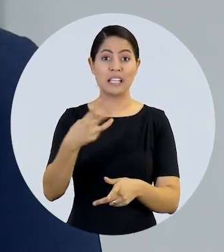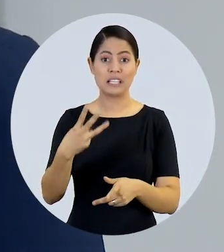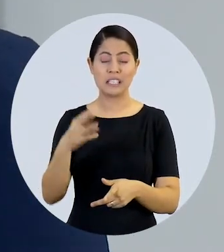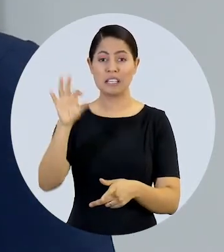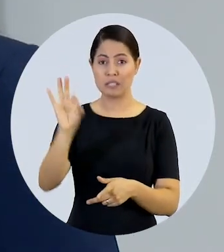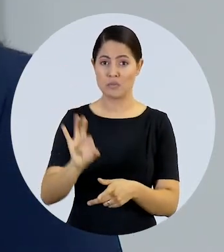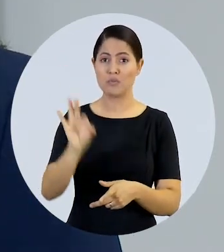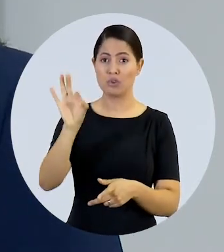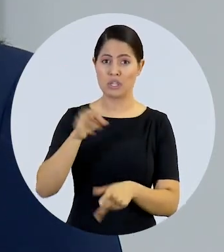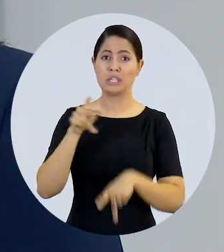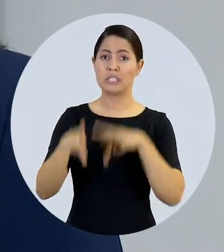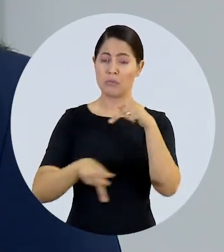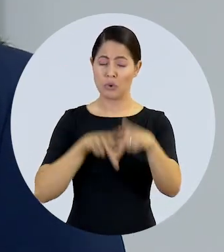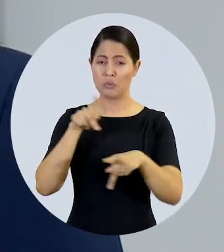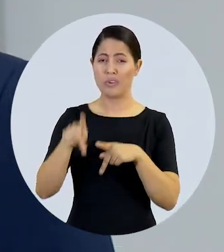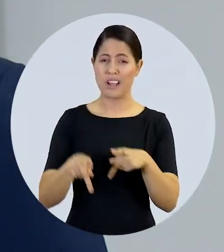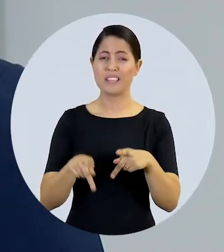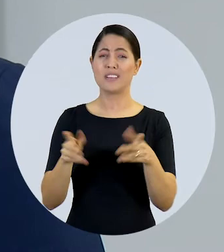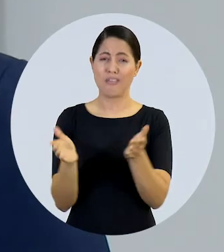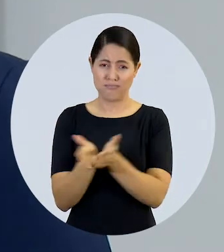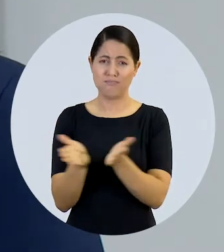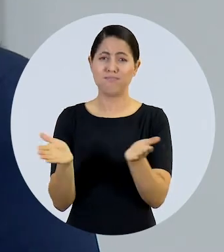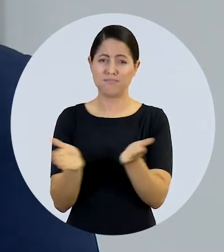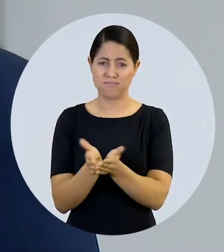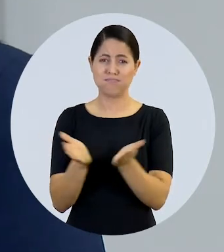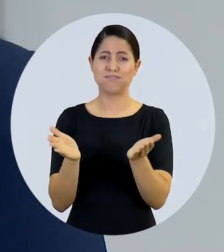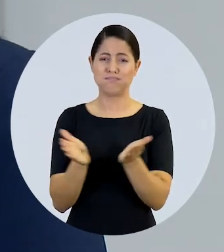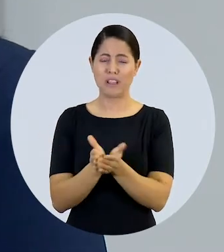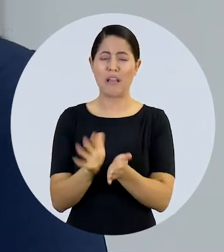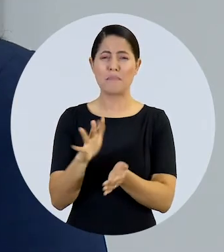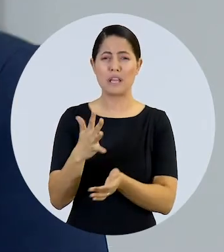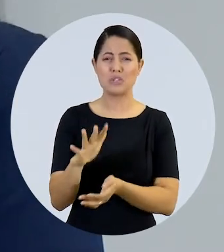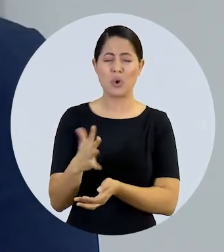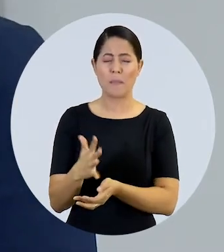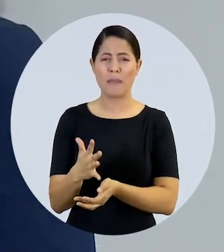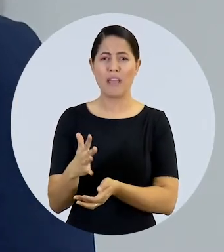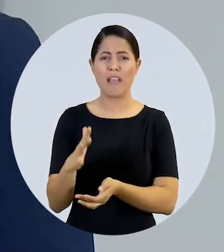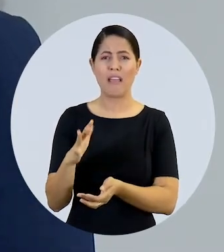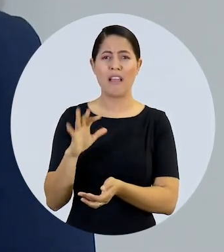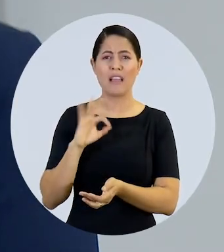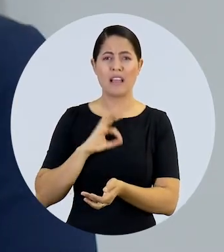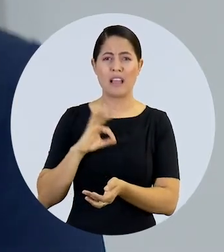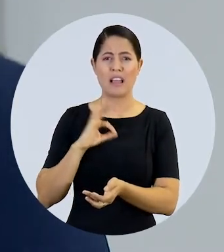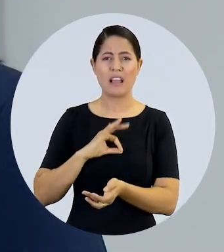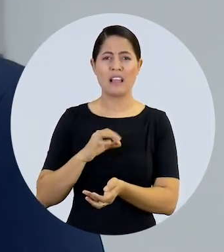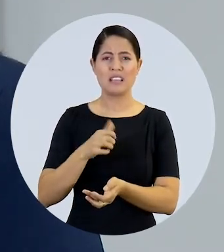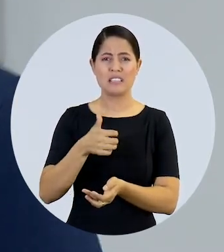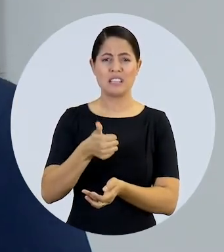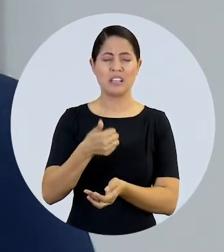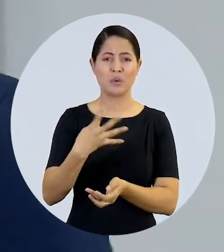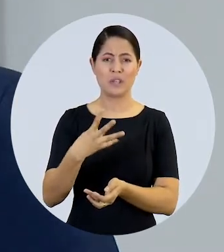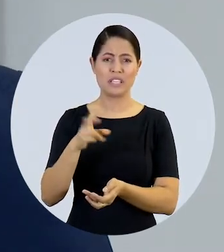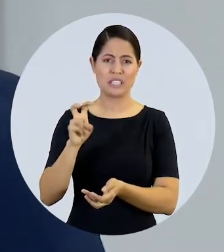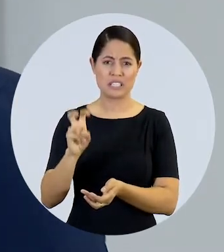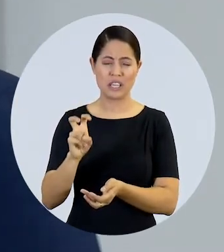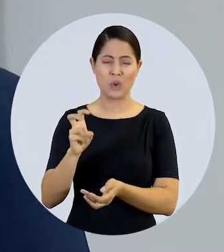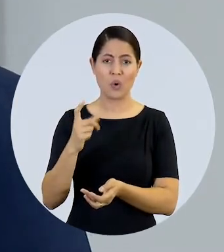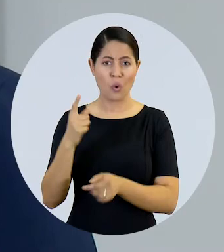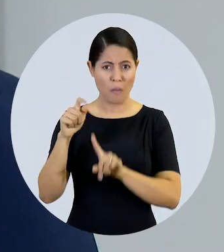quase 73% dessa população que passa dificuldade, recebendo cerca de R$